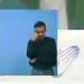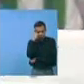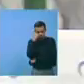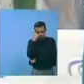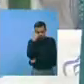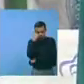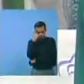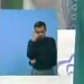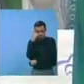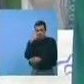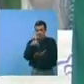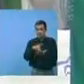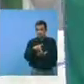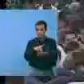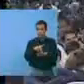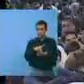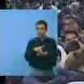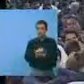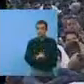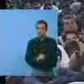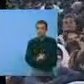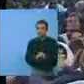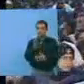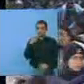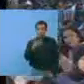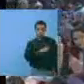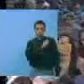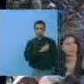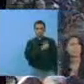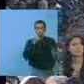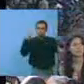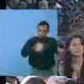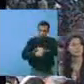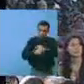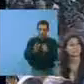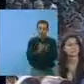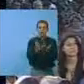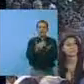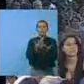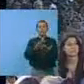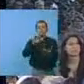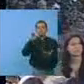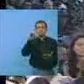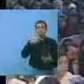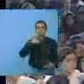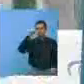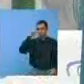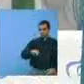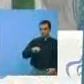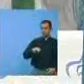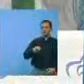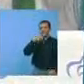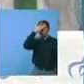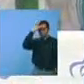Quando eu ajo contrariamente à palavra de Deus, eu estou mandando gente para o inferno. Tem gente que cria em